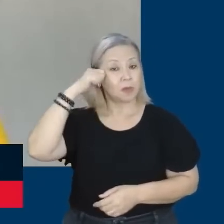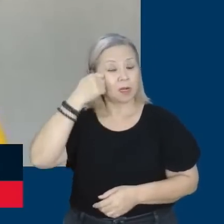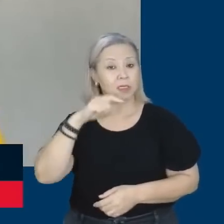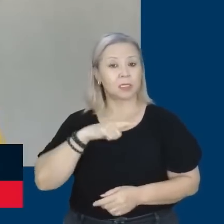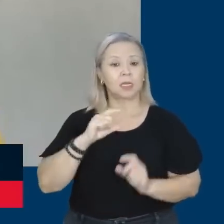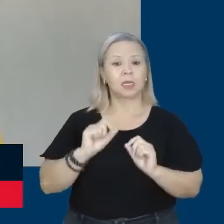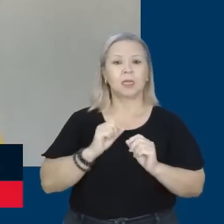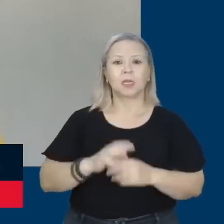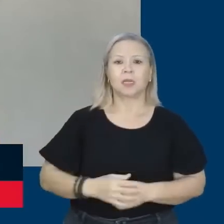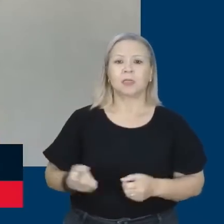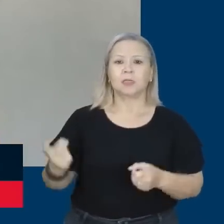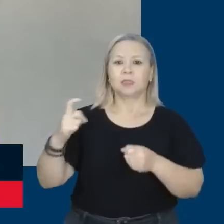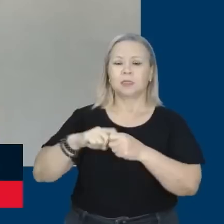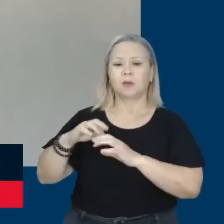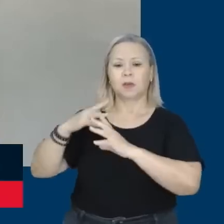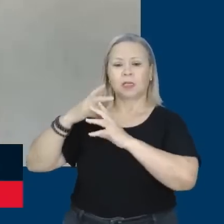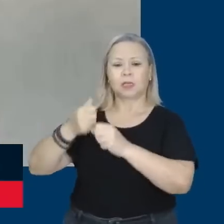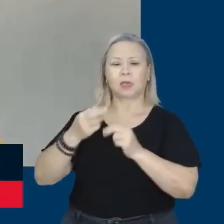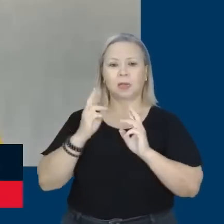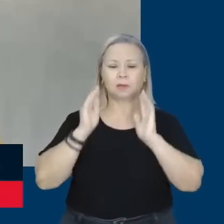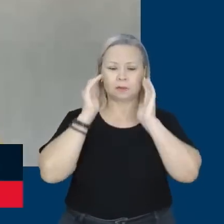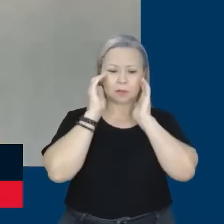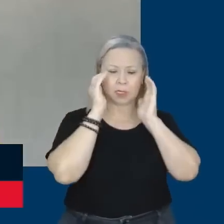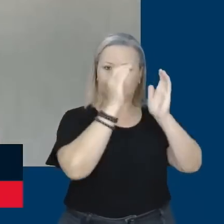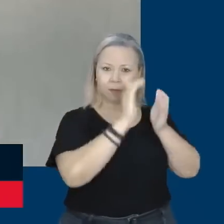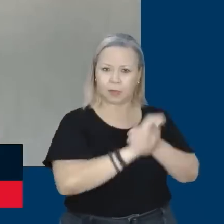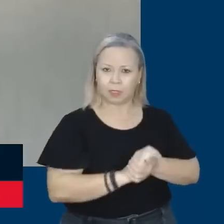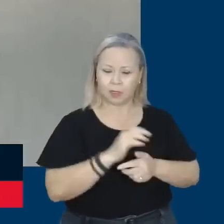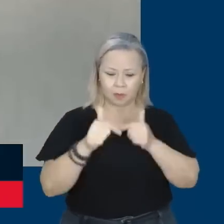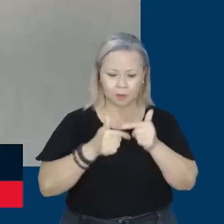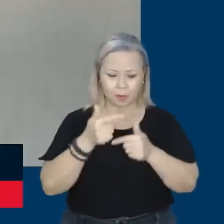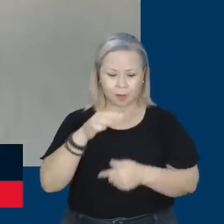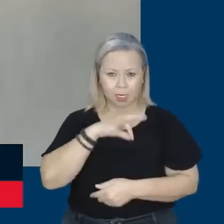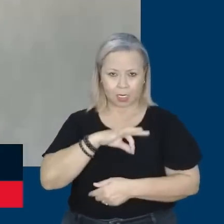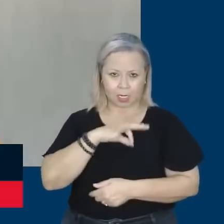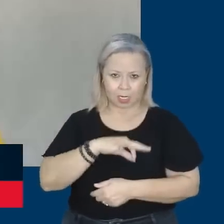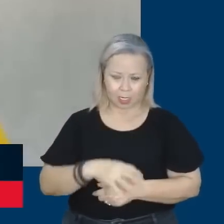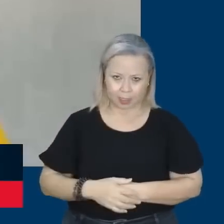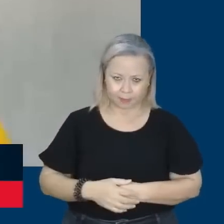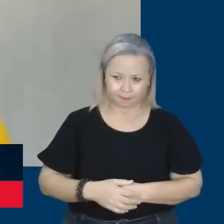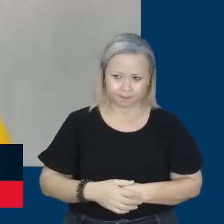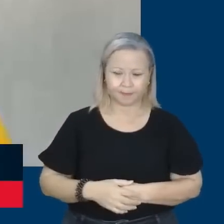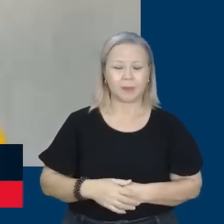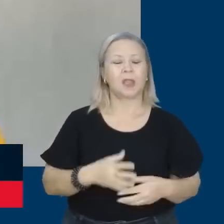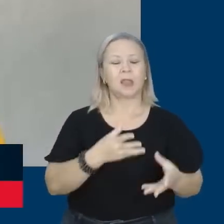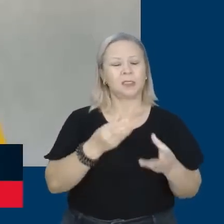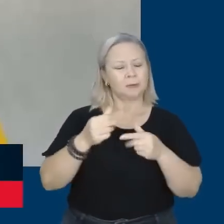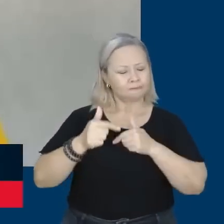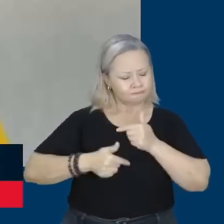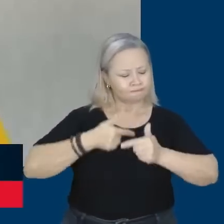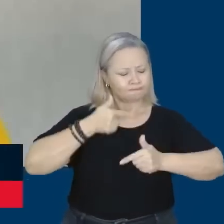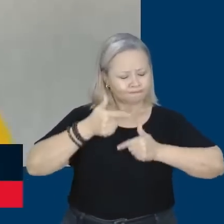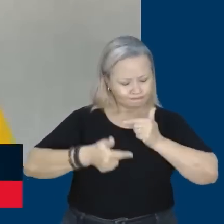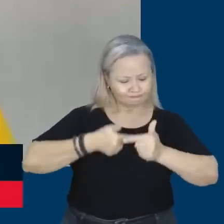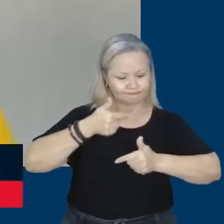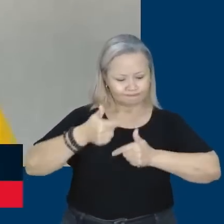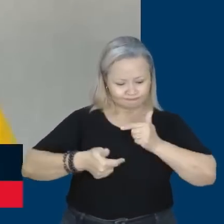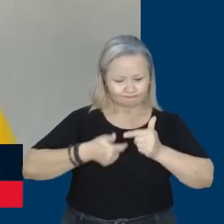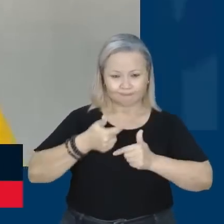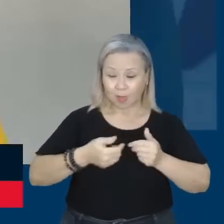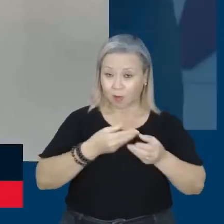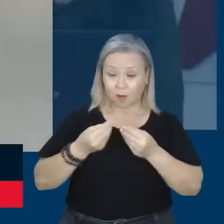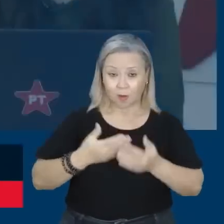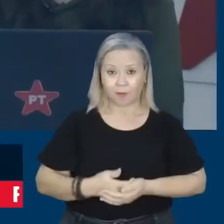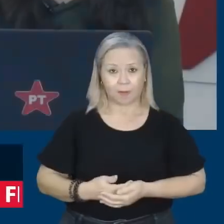o seu resgate da sua dignidade no trabalho, emprego e renda. É muito trabalho, eu sei, Amanda, muito. Não vai ser fácil, não